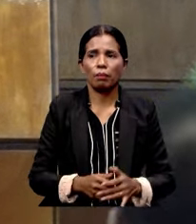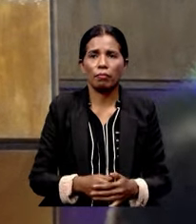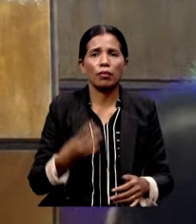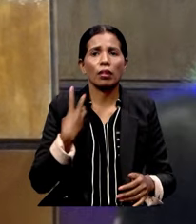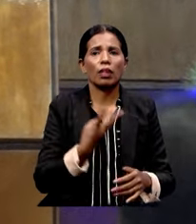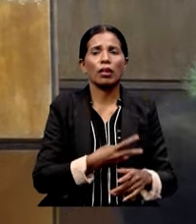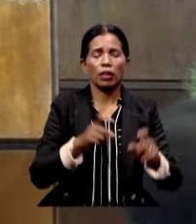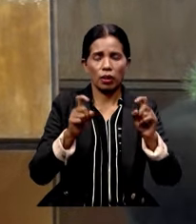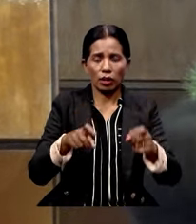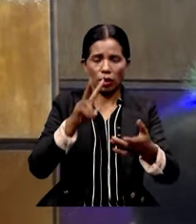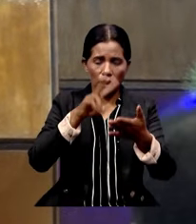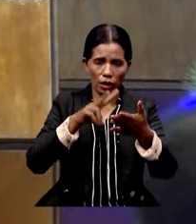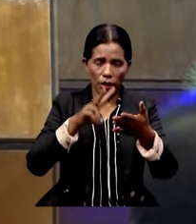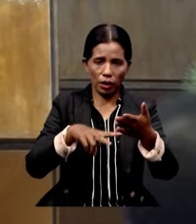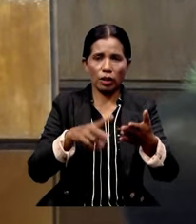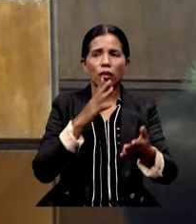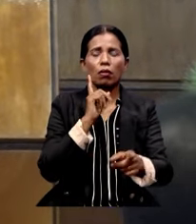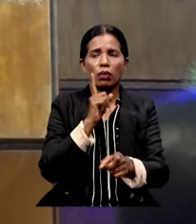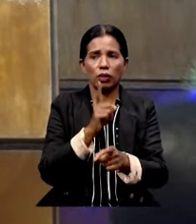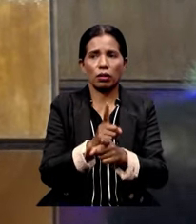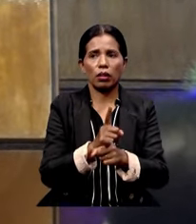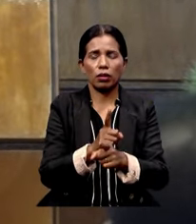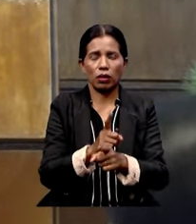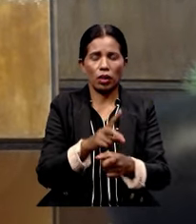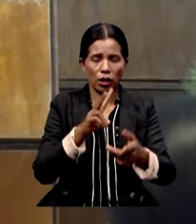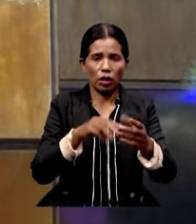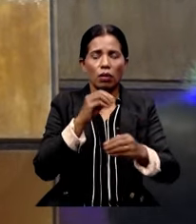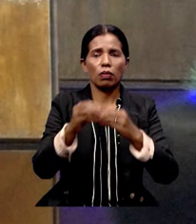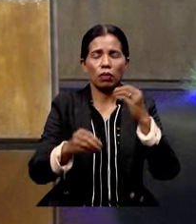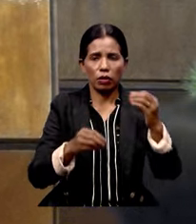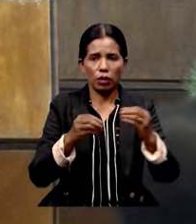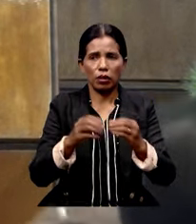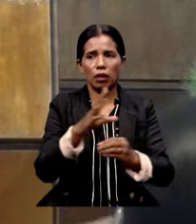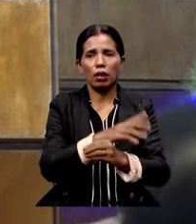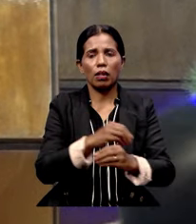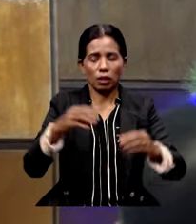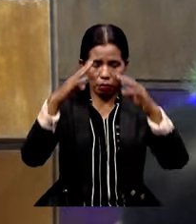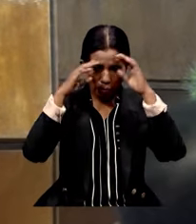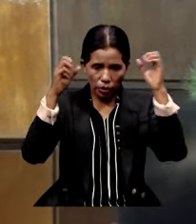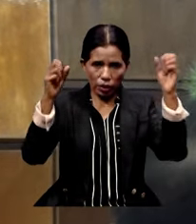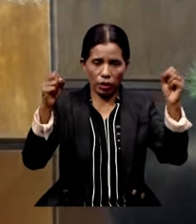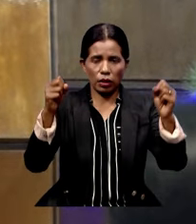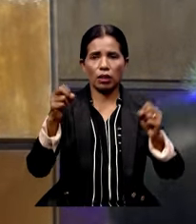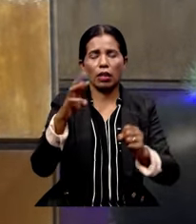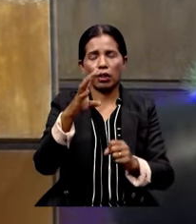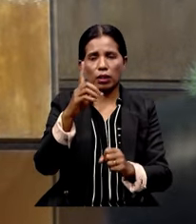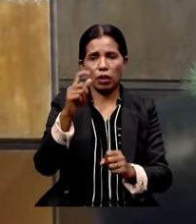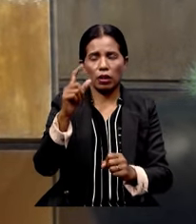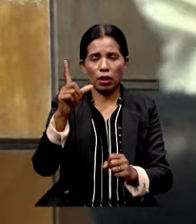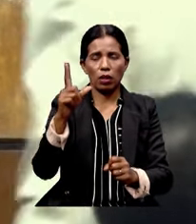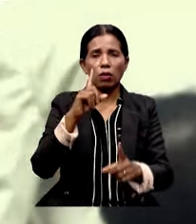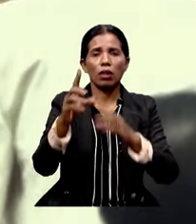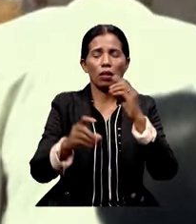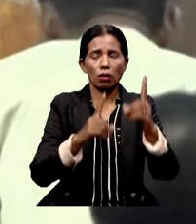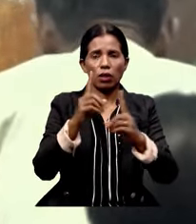tem que ler de dia que há uma leitura mais profunda com a posição do presidente da República Nian, né, bem que colhia com a situação